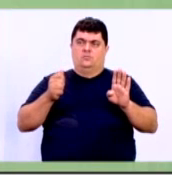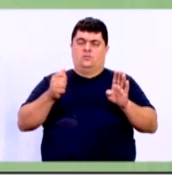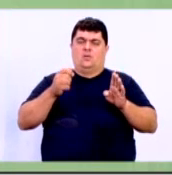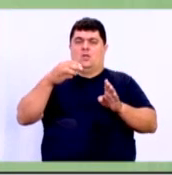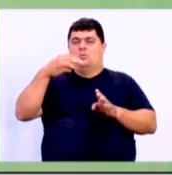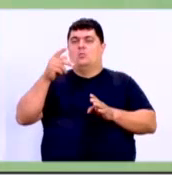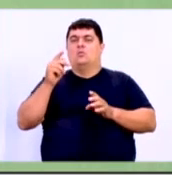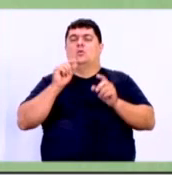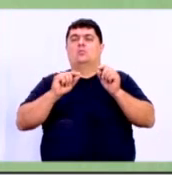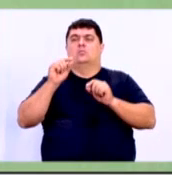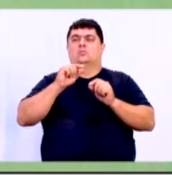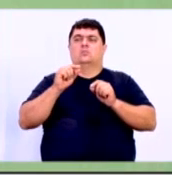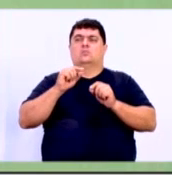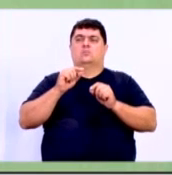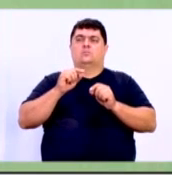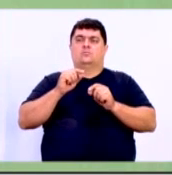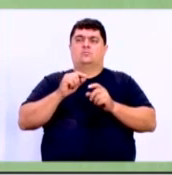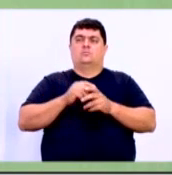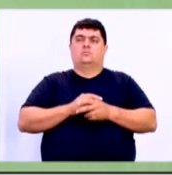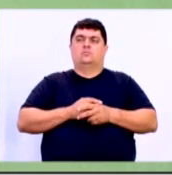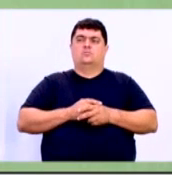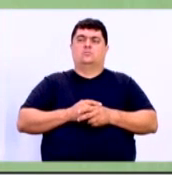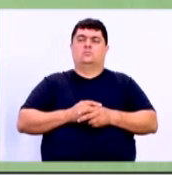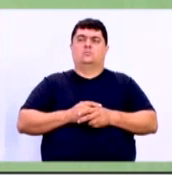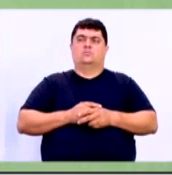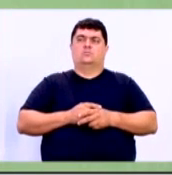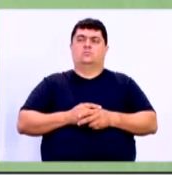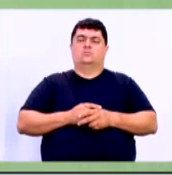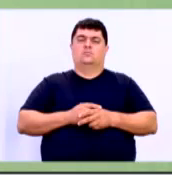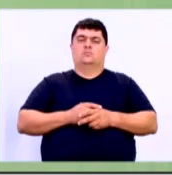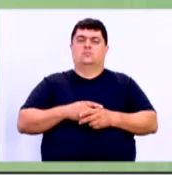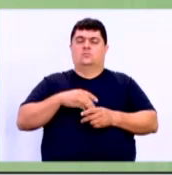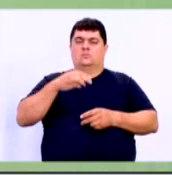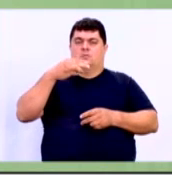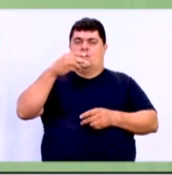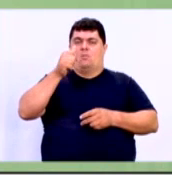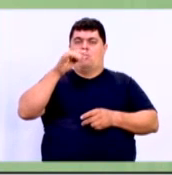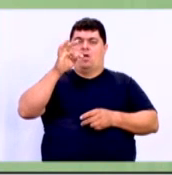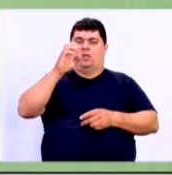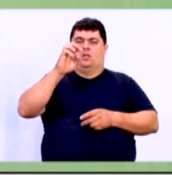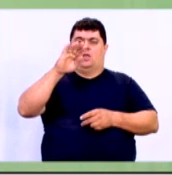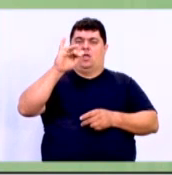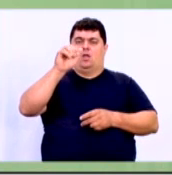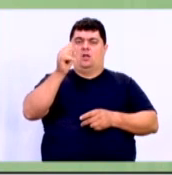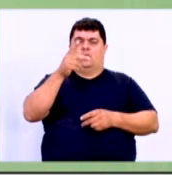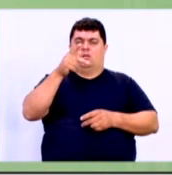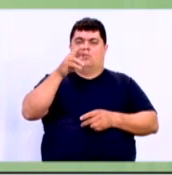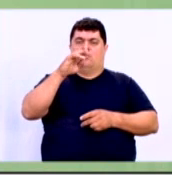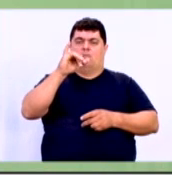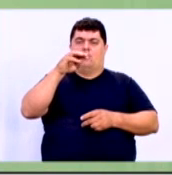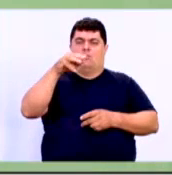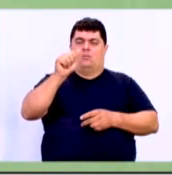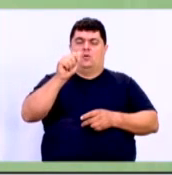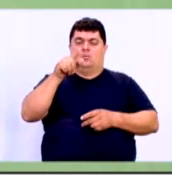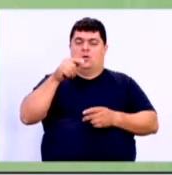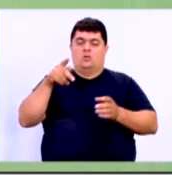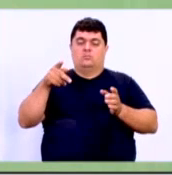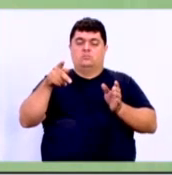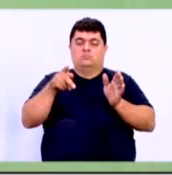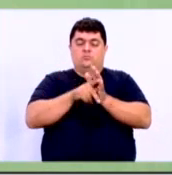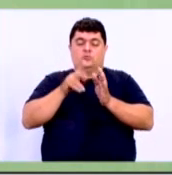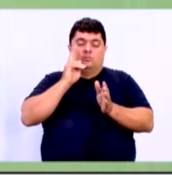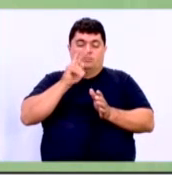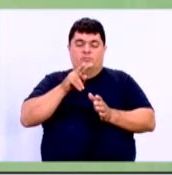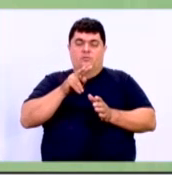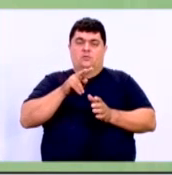matéria-prima. A gente vai separar aqui, lembra, matéria-prima, os custos diretos que a gente consegue associar diretamente. Então, a gente